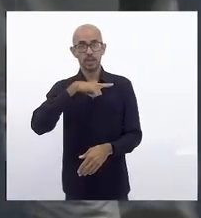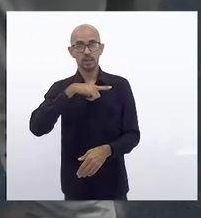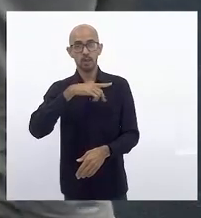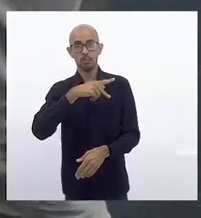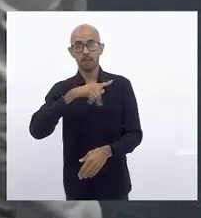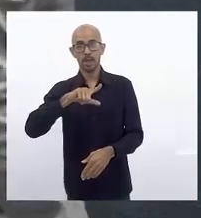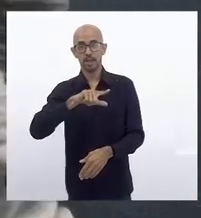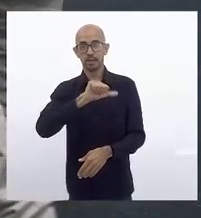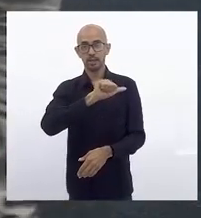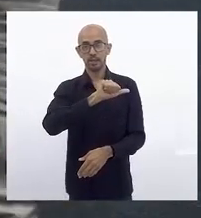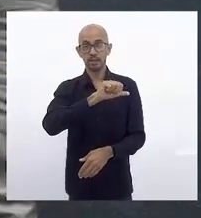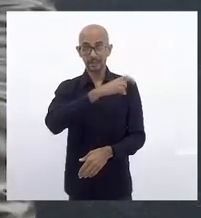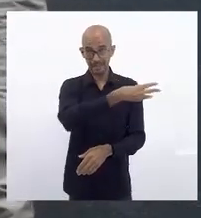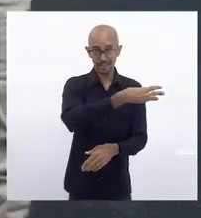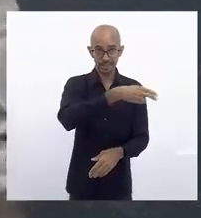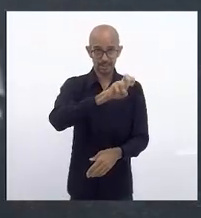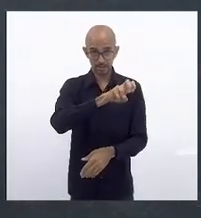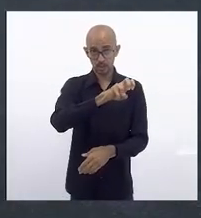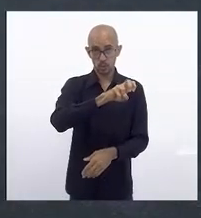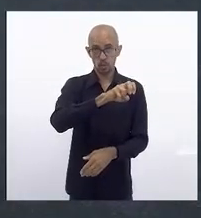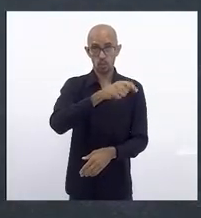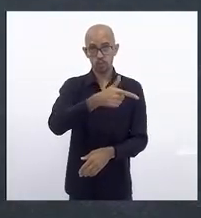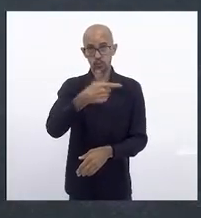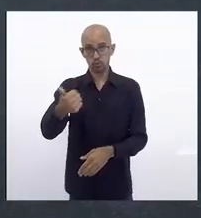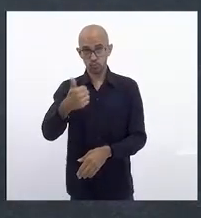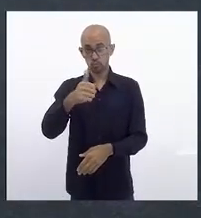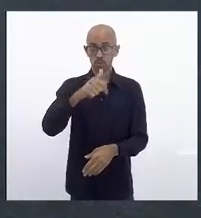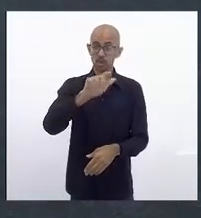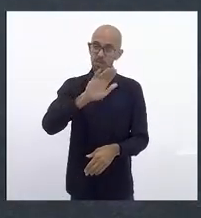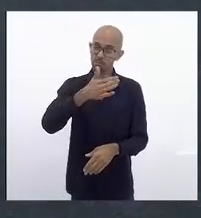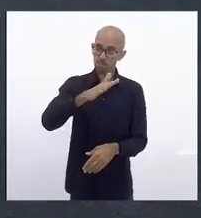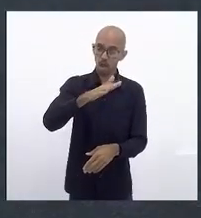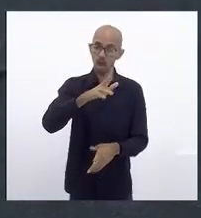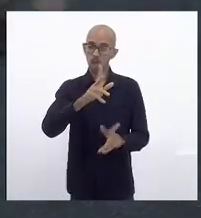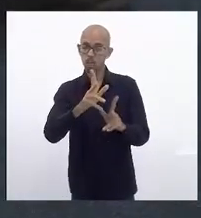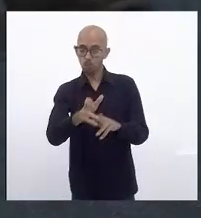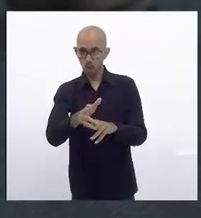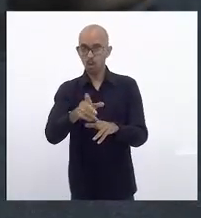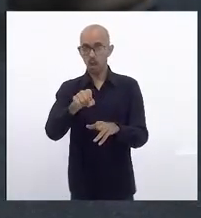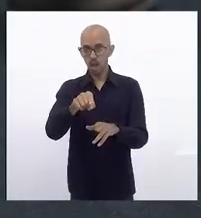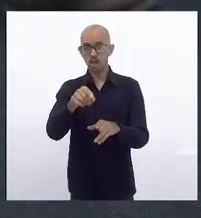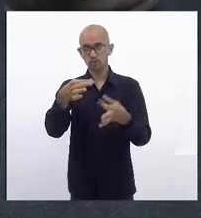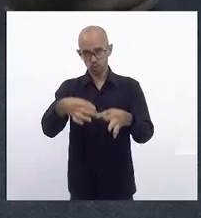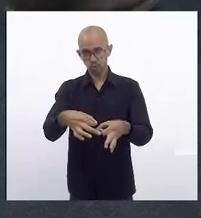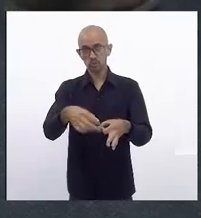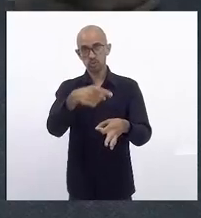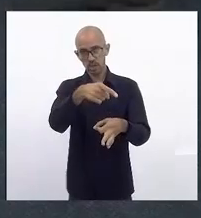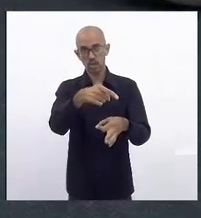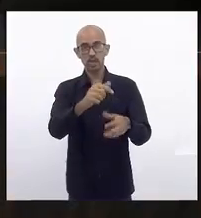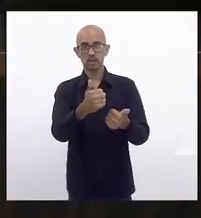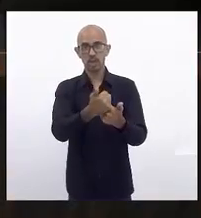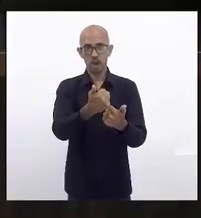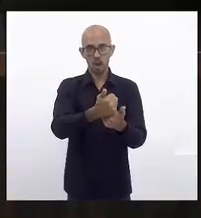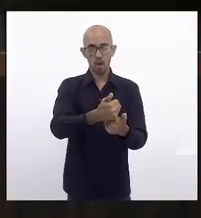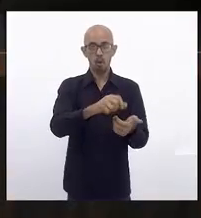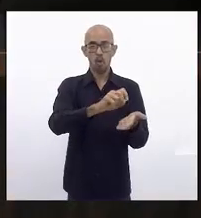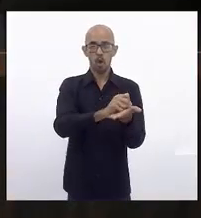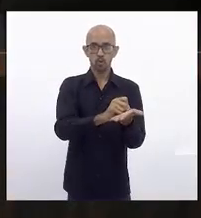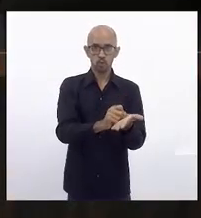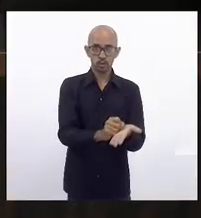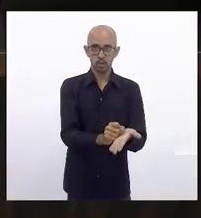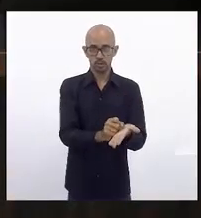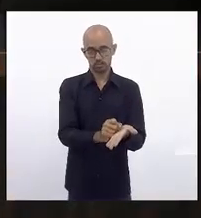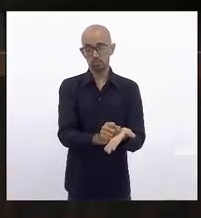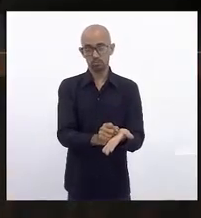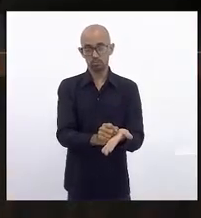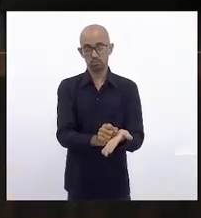3514/21. Que guarda a similaridade. Então, okay. É justo que ele seja coautor. Pode ser, senhor presidente. Presidência defere, pedido de Vossa Excelência.